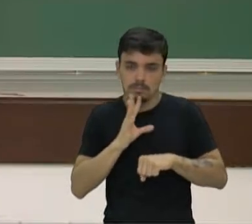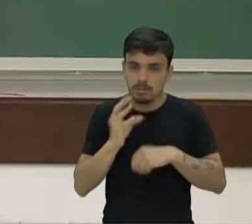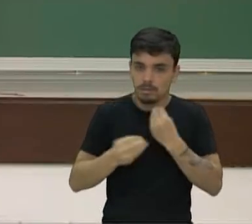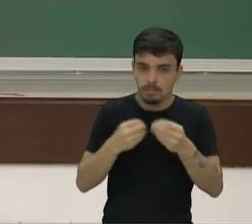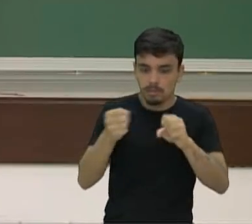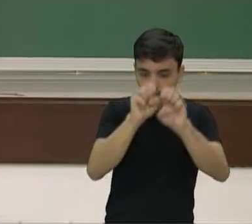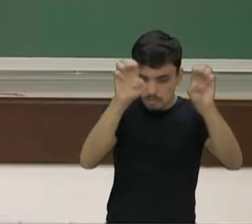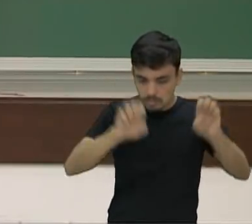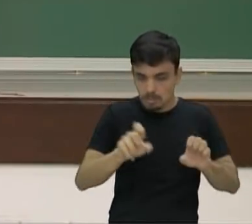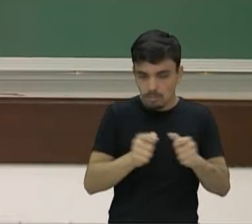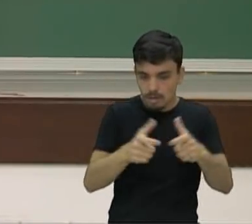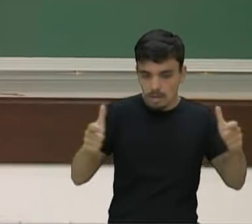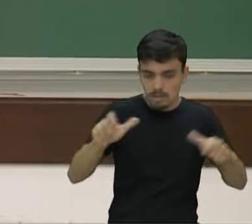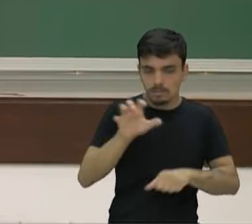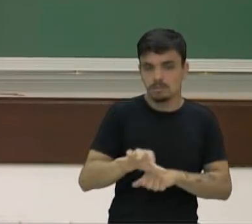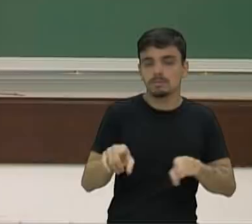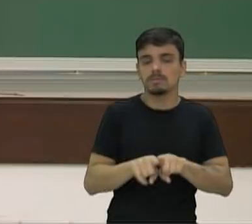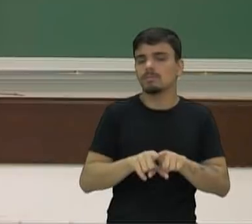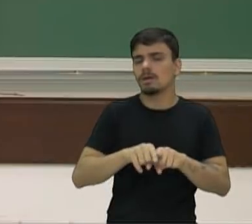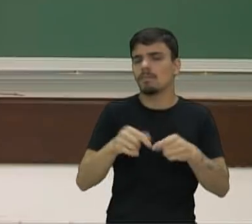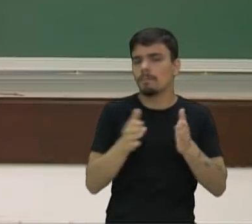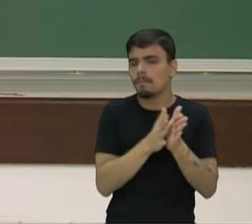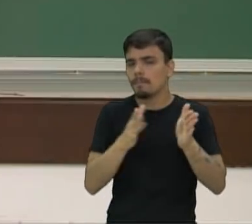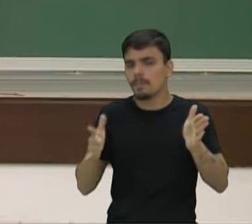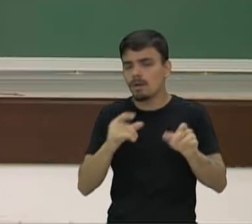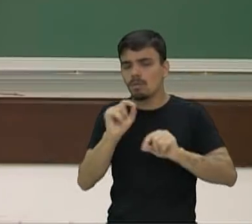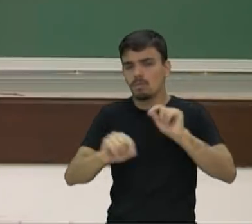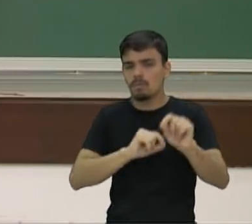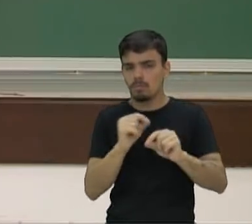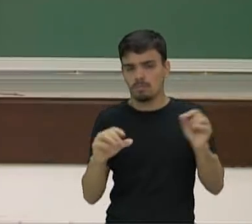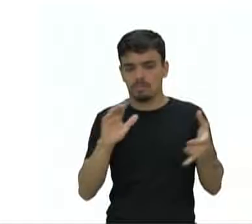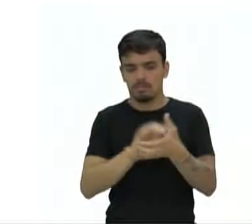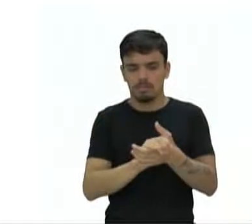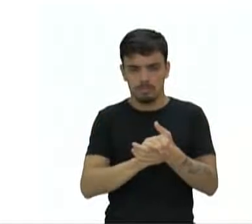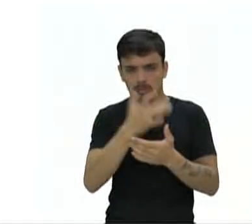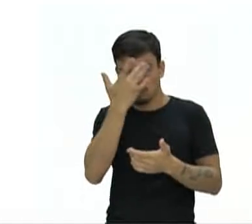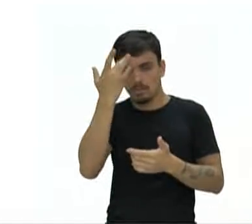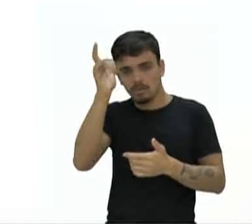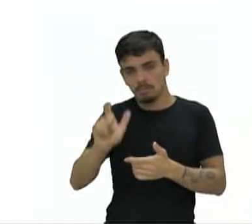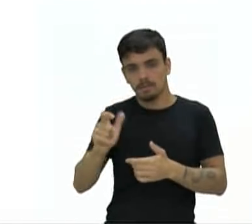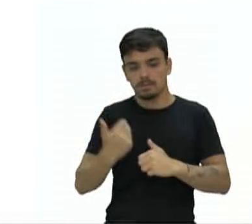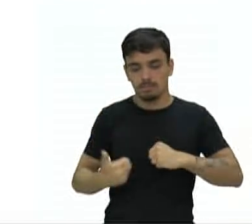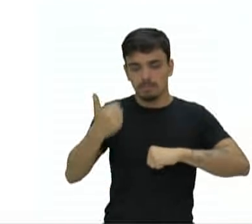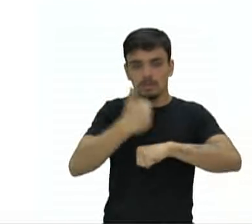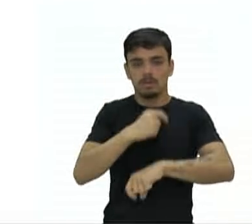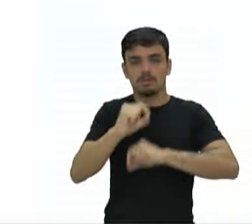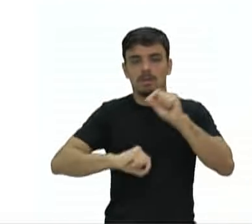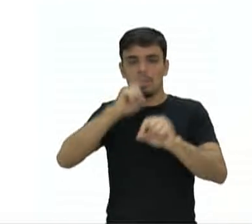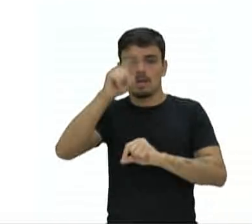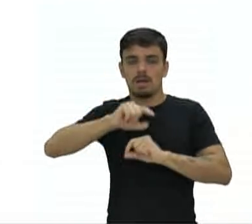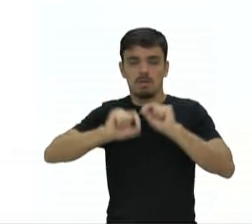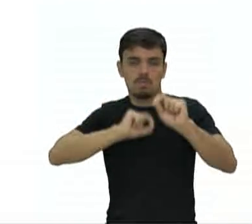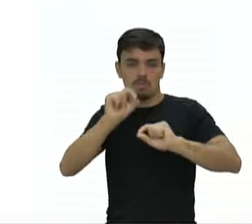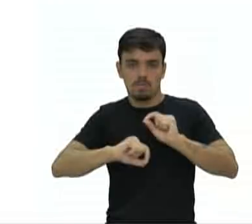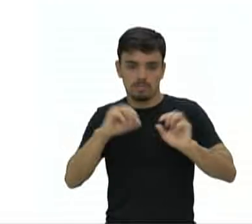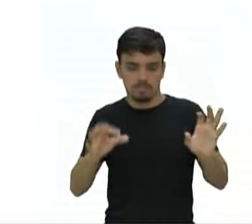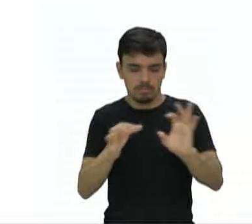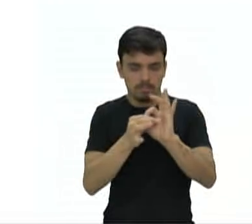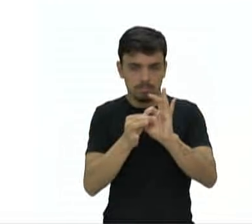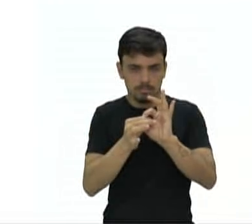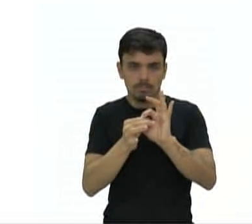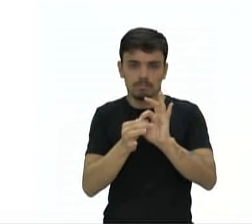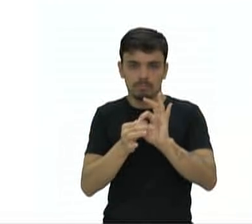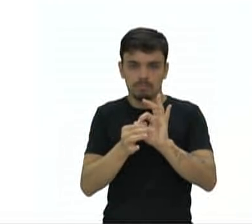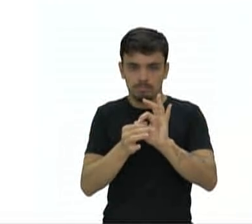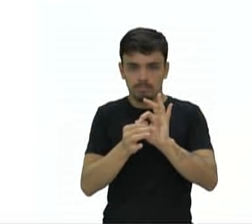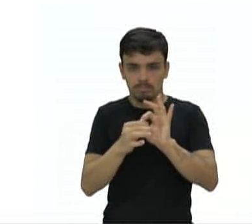assim. No período de casamento, as pessoas de posse eram consideradas uma aliança, o casamento era considerado